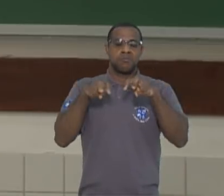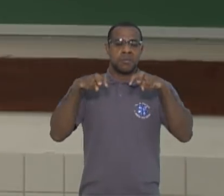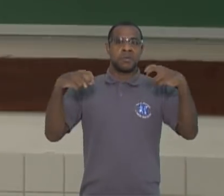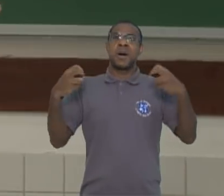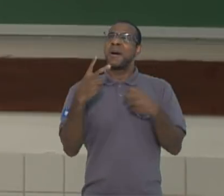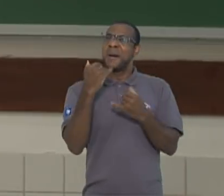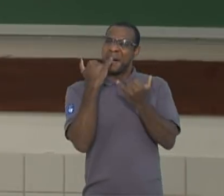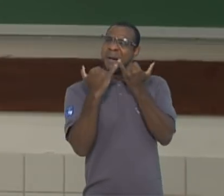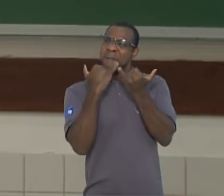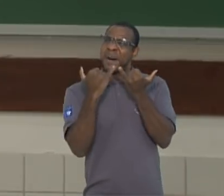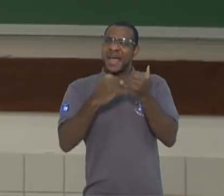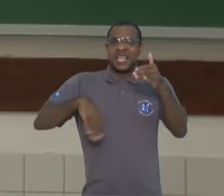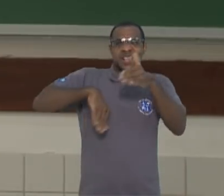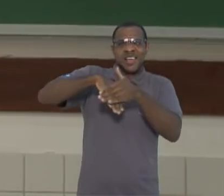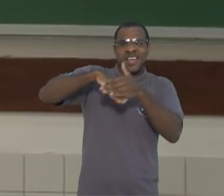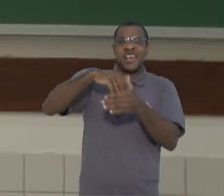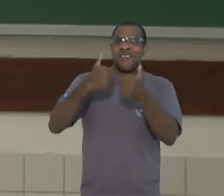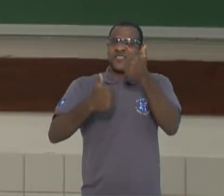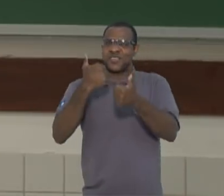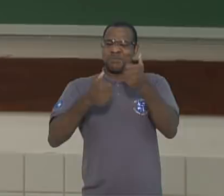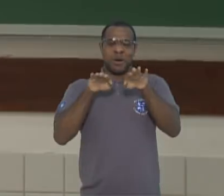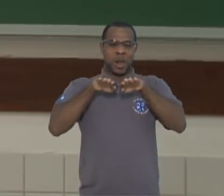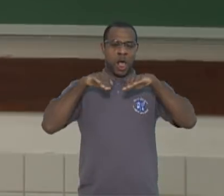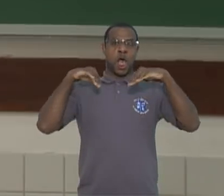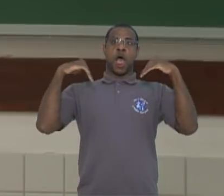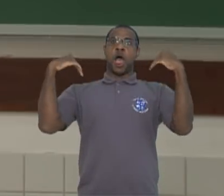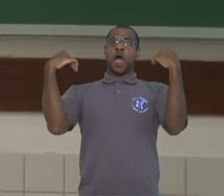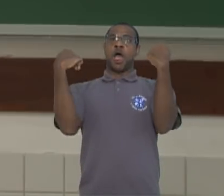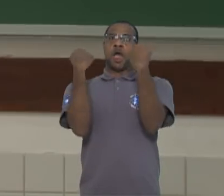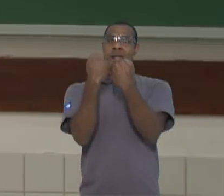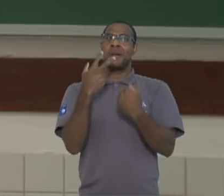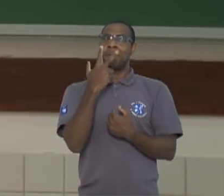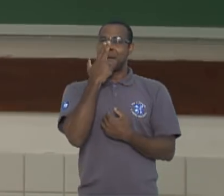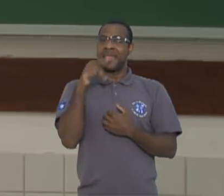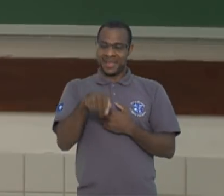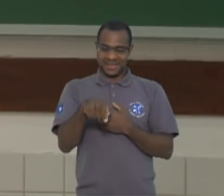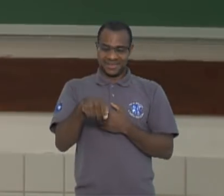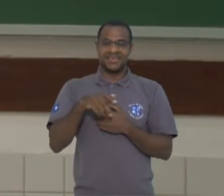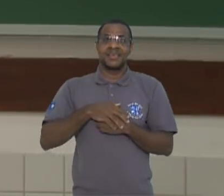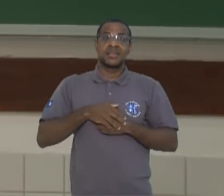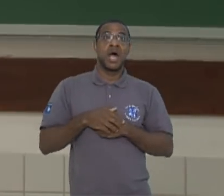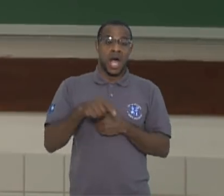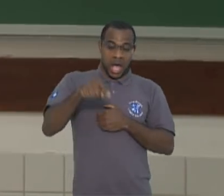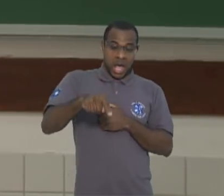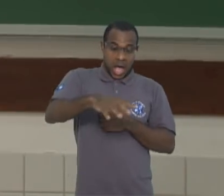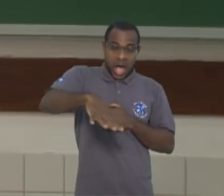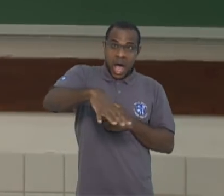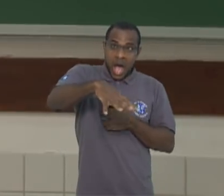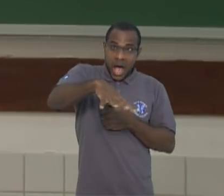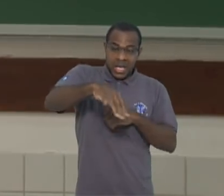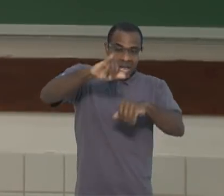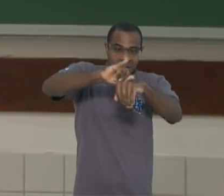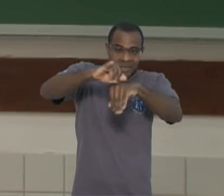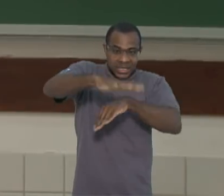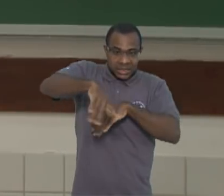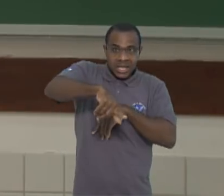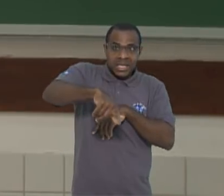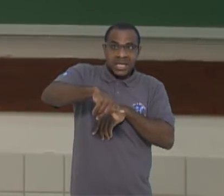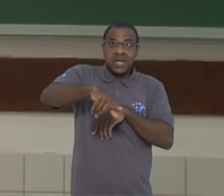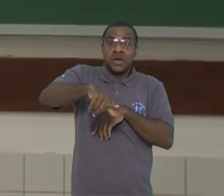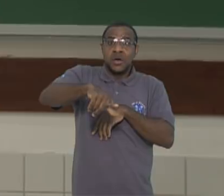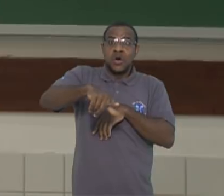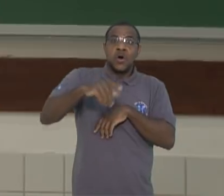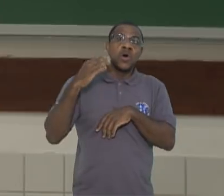futebol, né? Então, como se tivesse um buraco cavado no chão, ali era o palco onde os artistas ficavam para se apresentar. Ao redor,